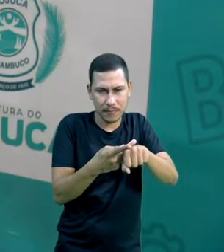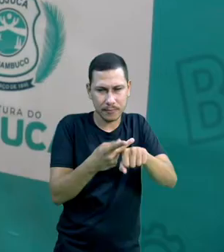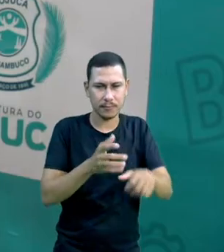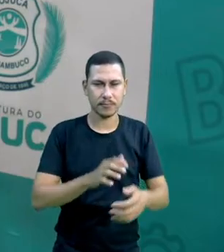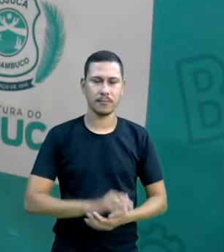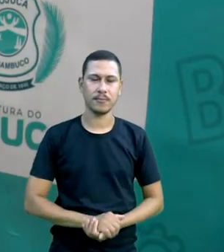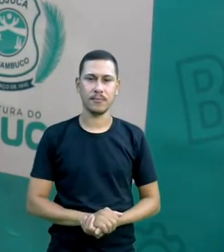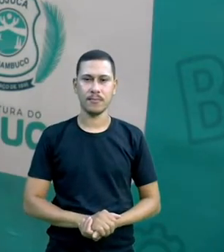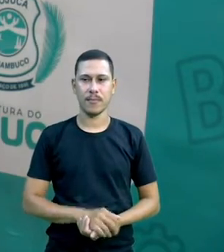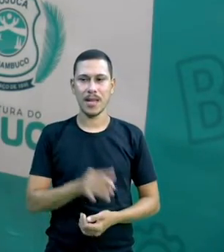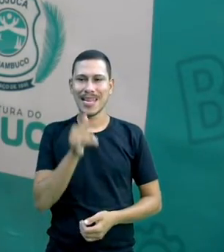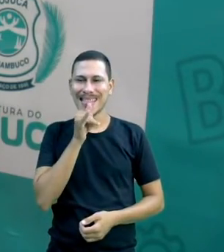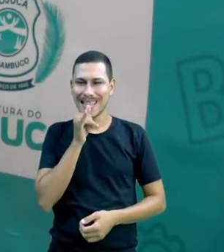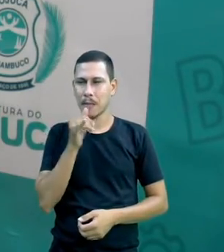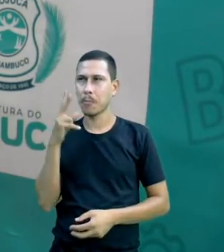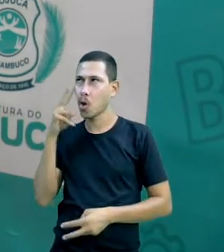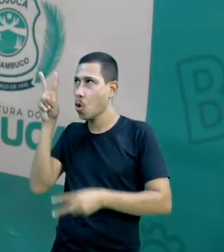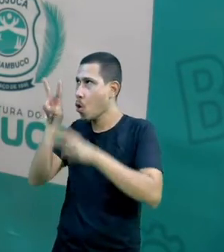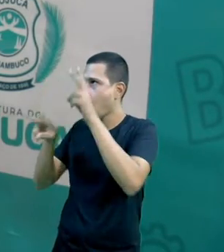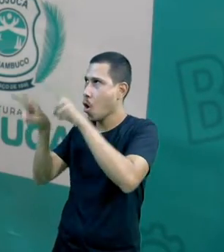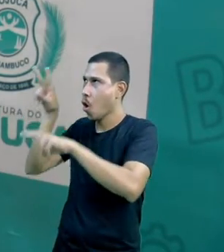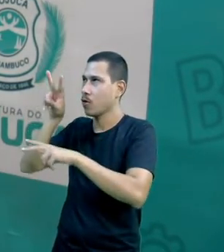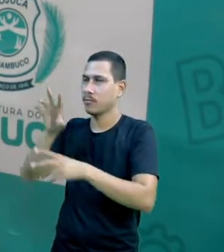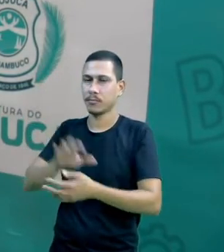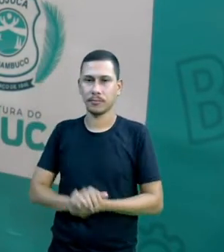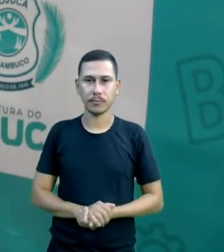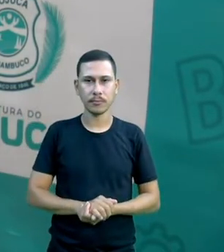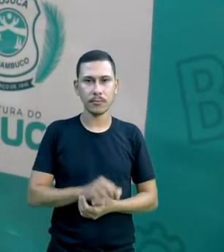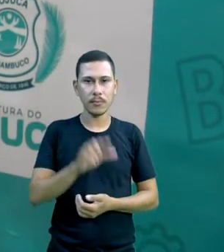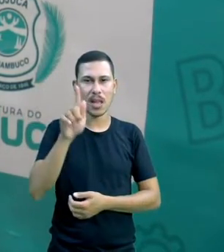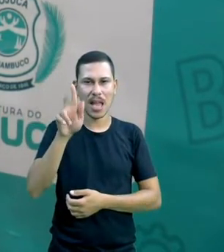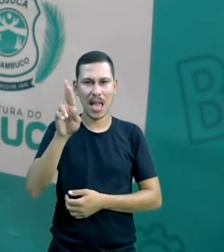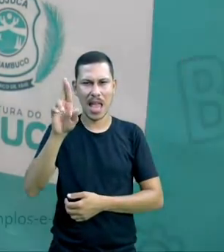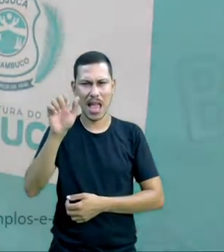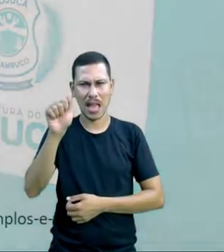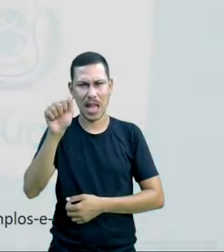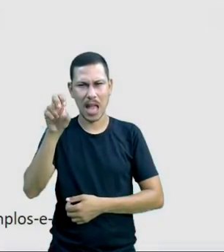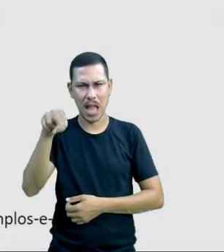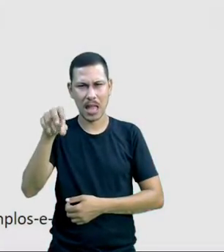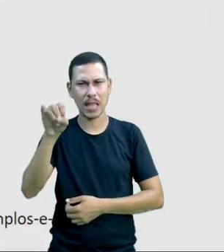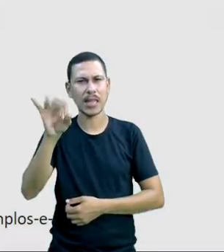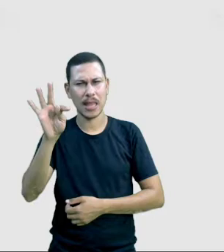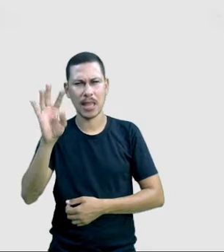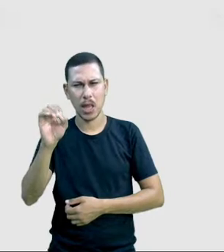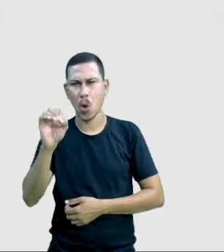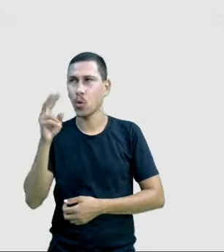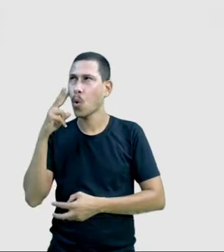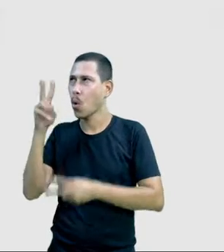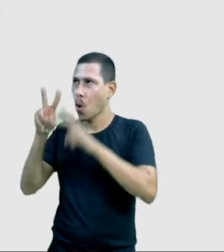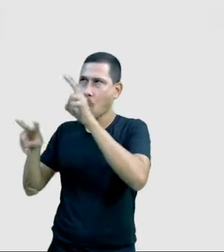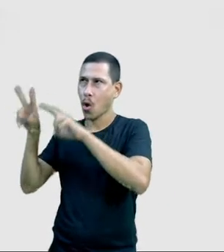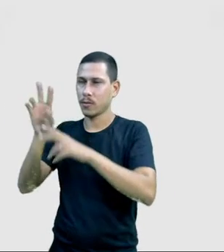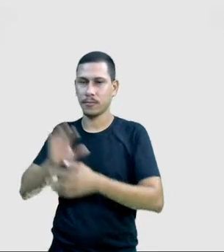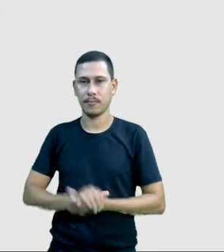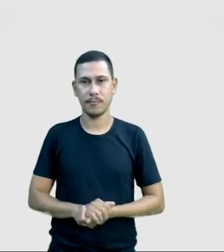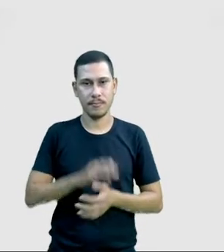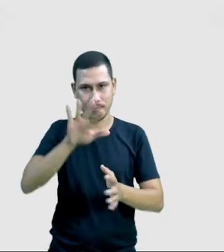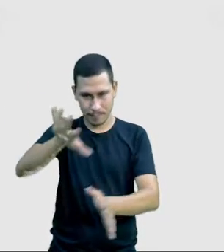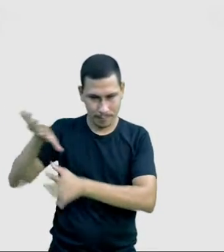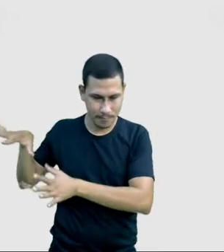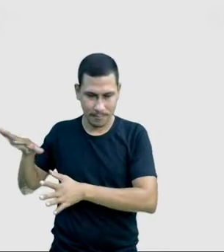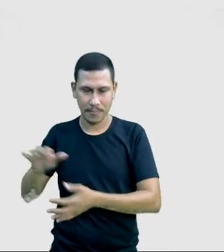O maior exemplo é o granito, certo? Já as